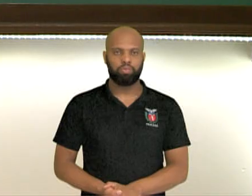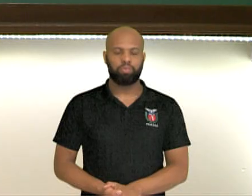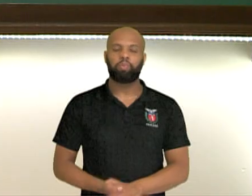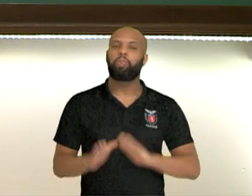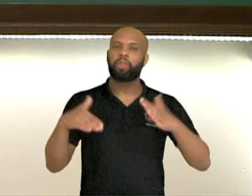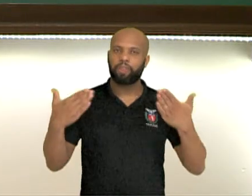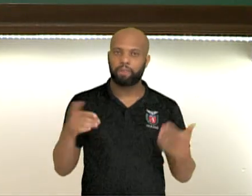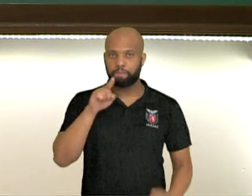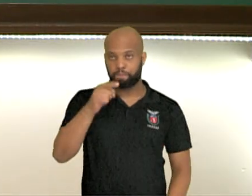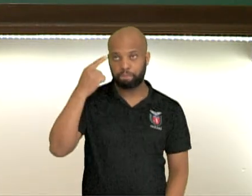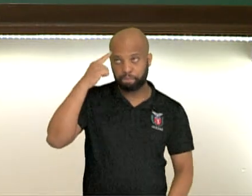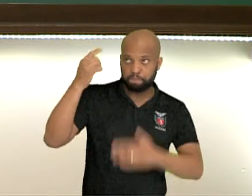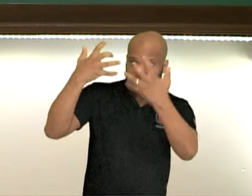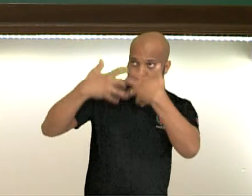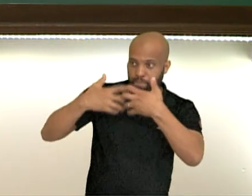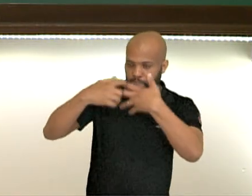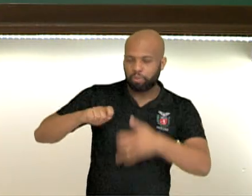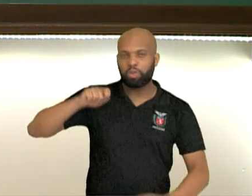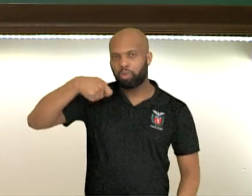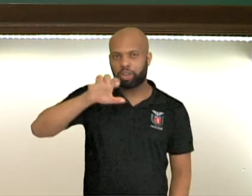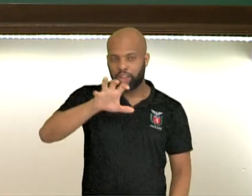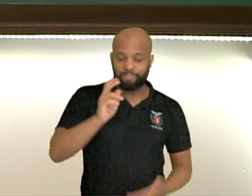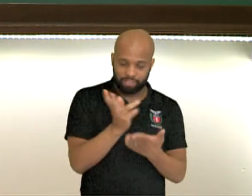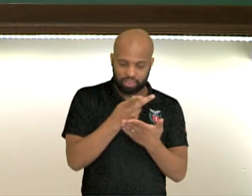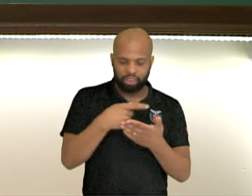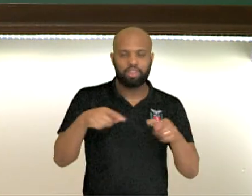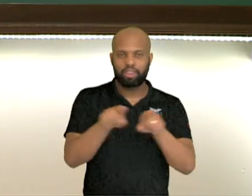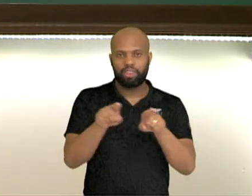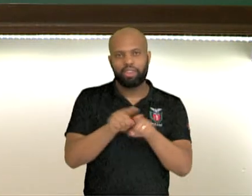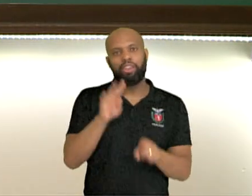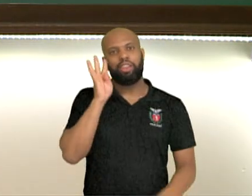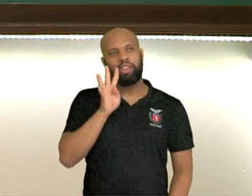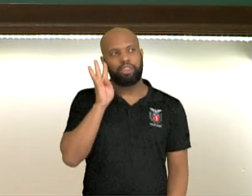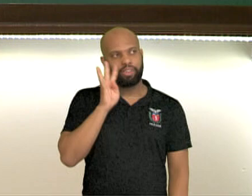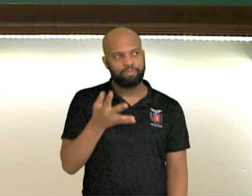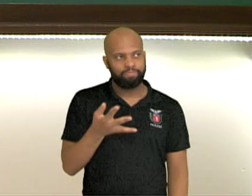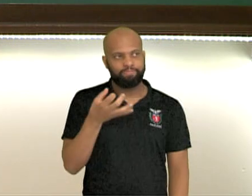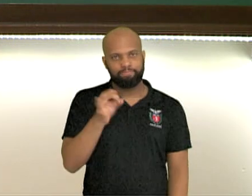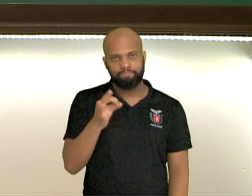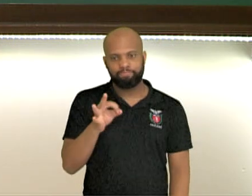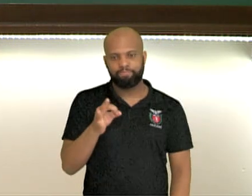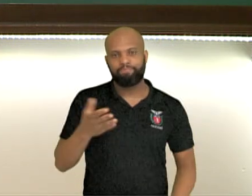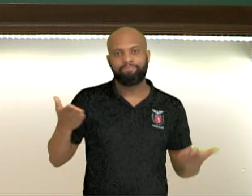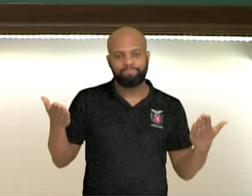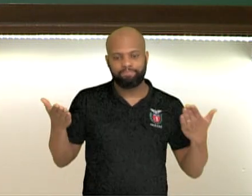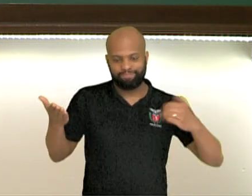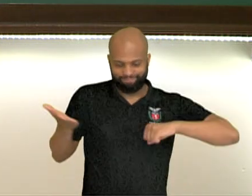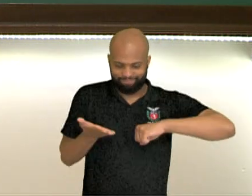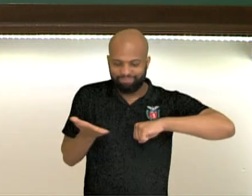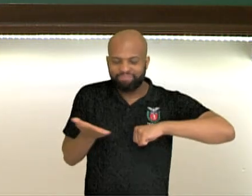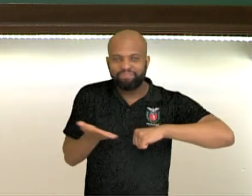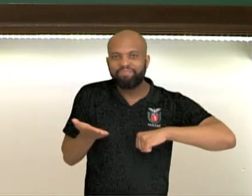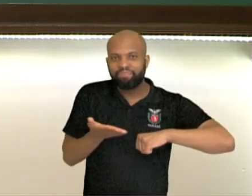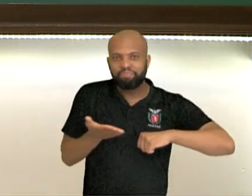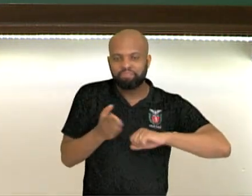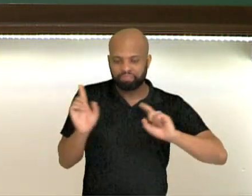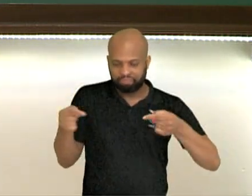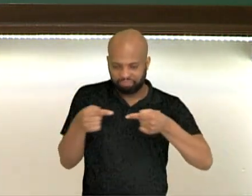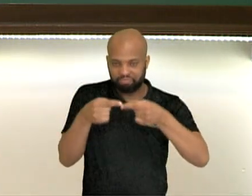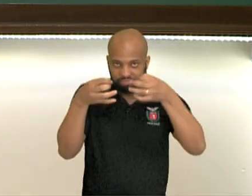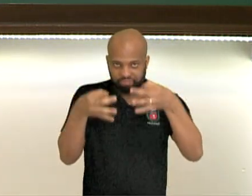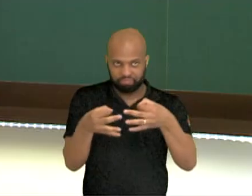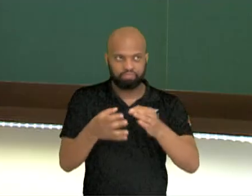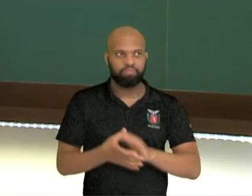E aí, pensaram sobre essa? Fizeram um desenho, ilustraram? Muito bacana, muito contemporâneo nessa questão, né? Legal. Vamos